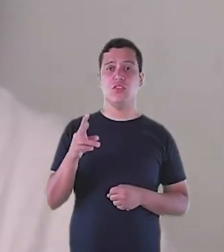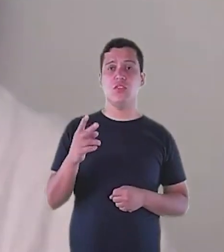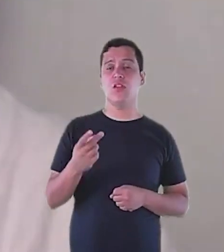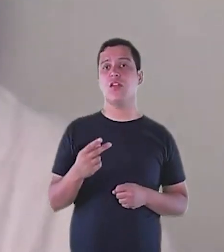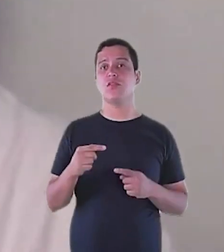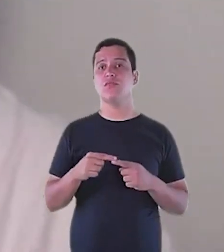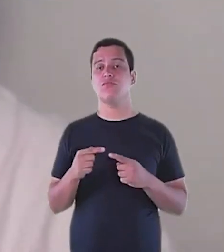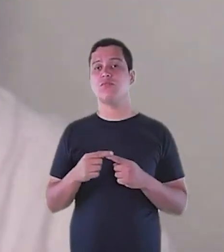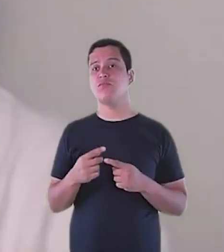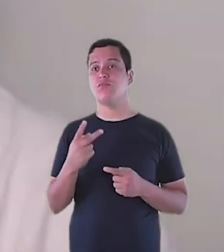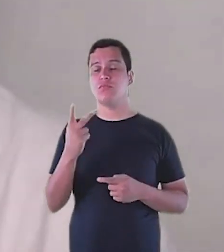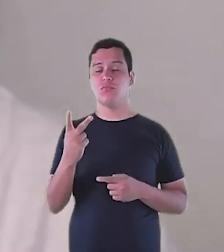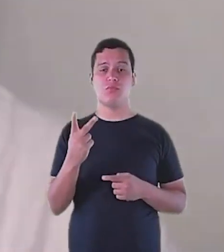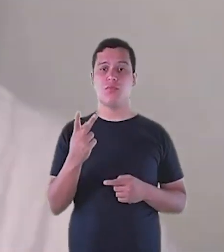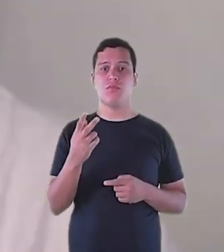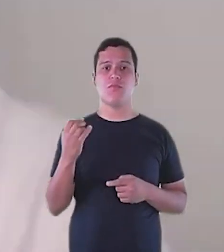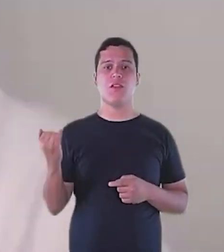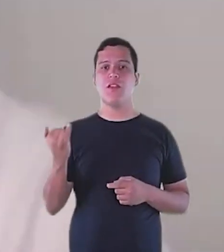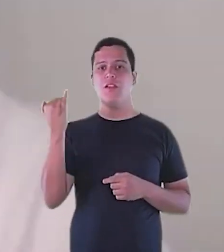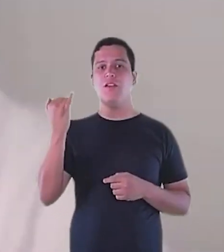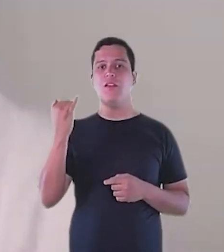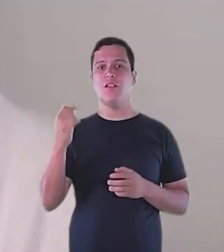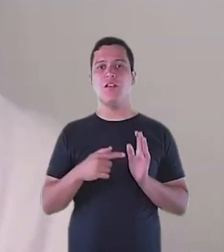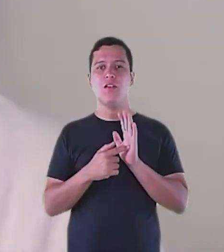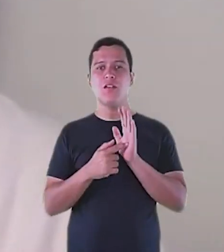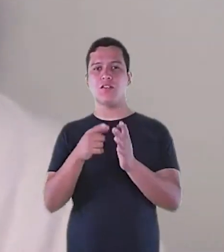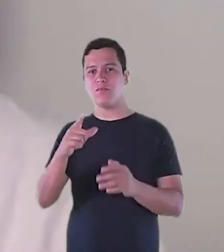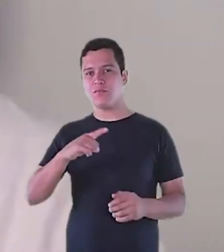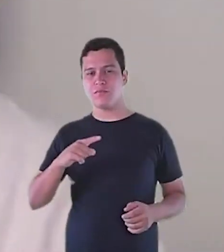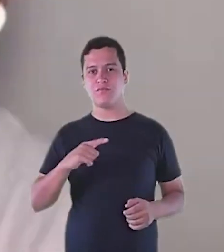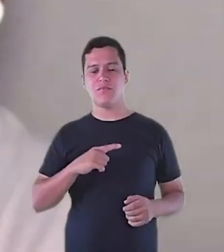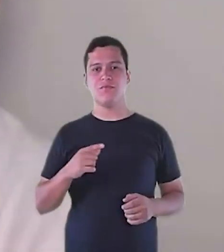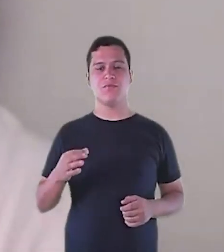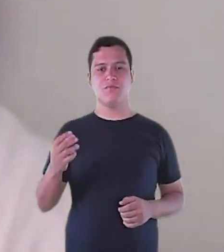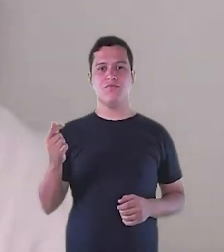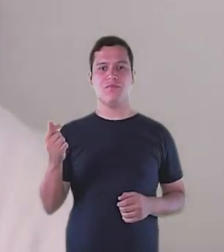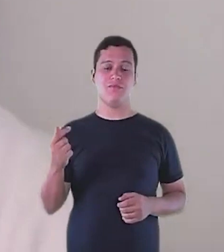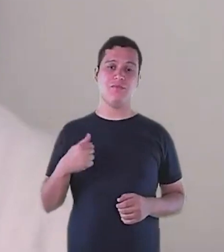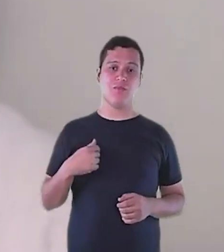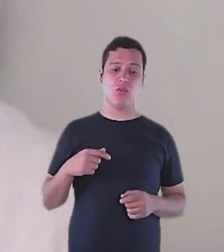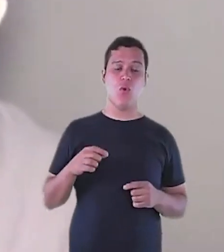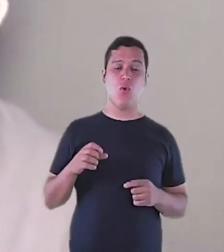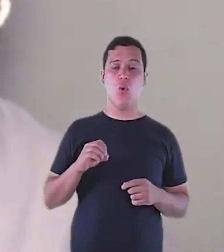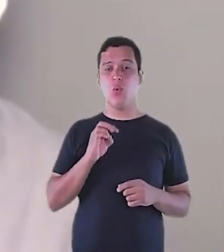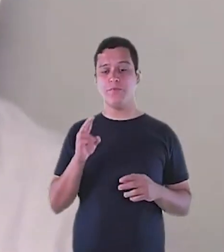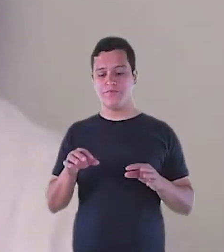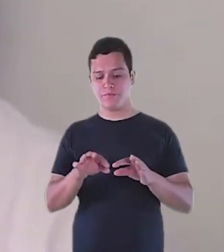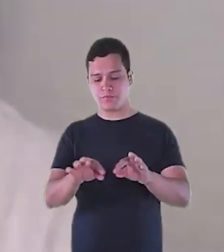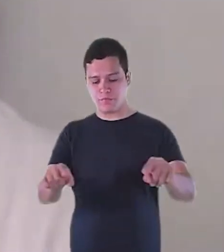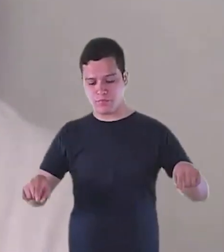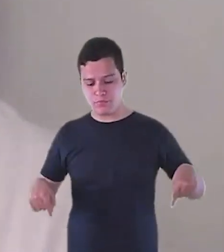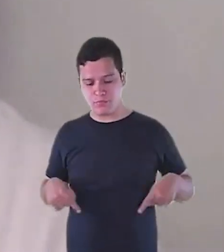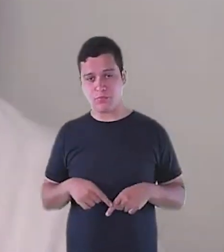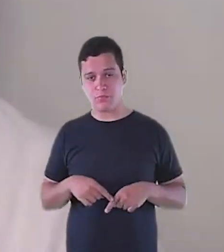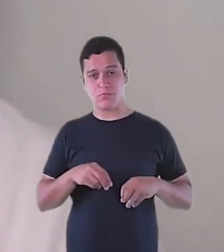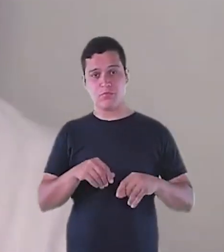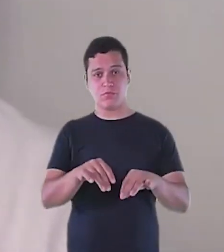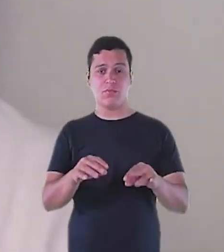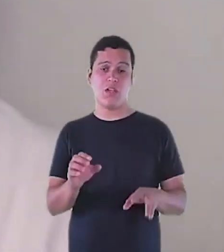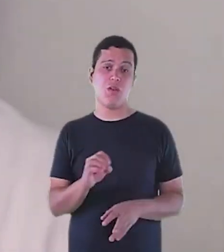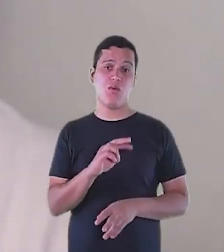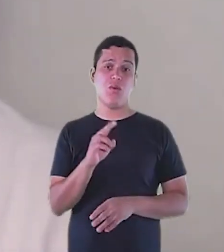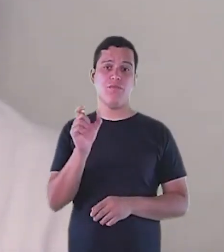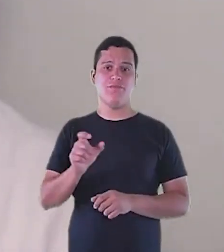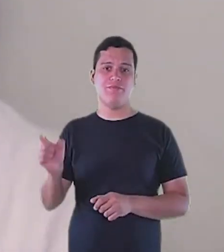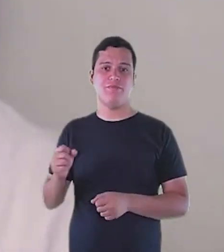social: a propriedade da terra e a propriedade de gente. Em Minas Gerais, por exemplo, o critério usado